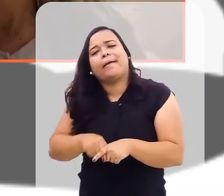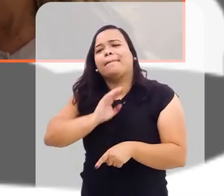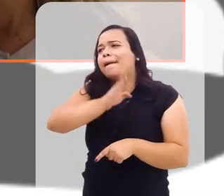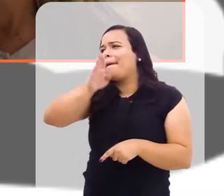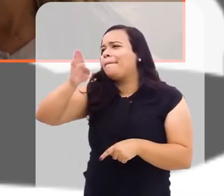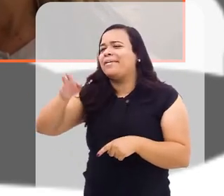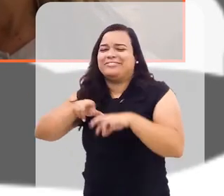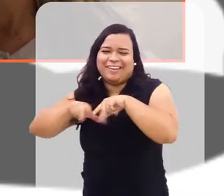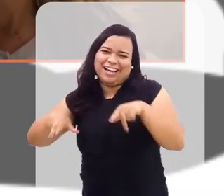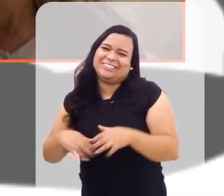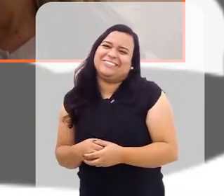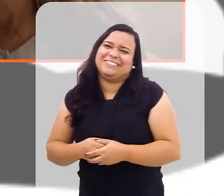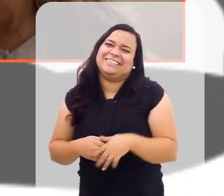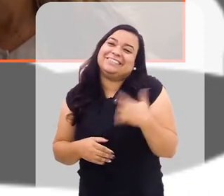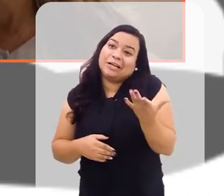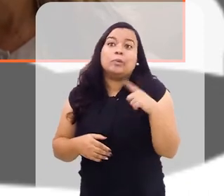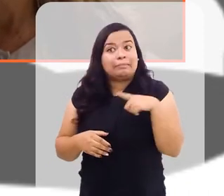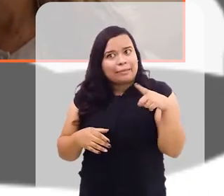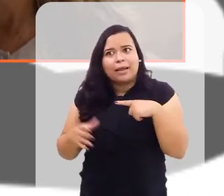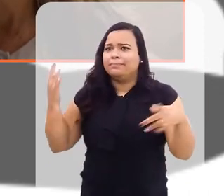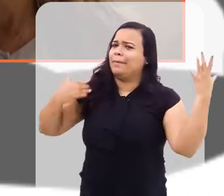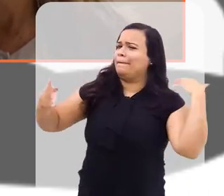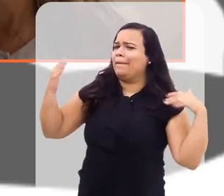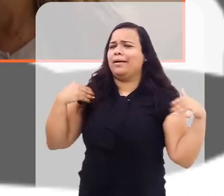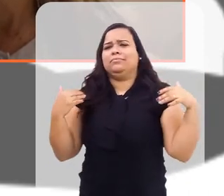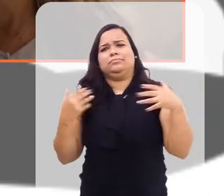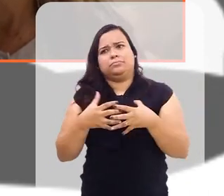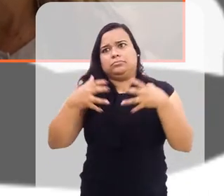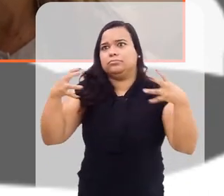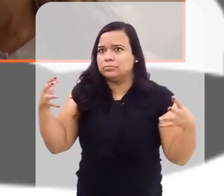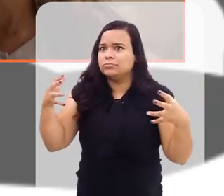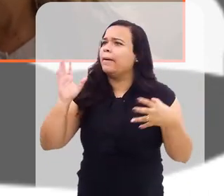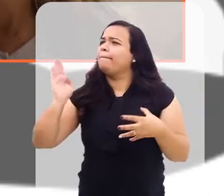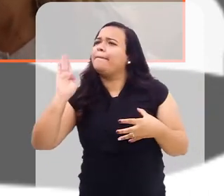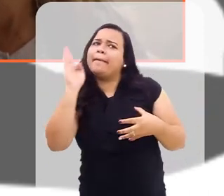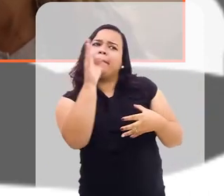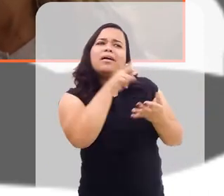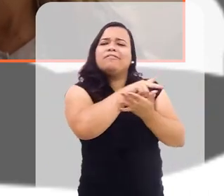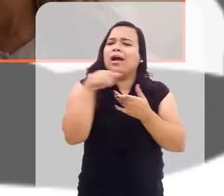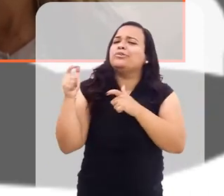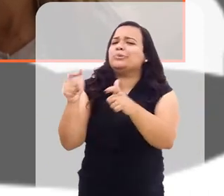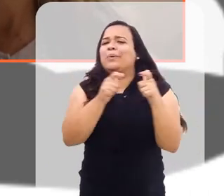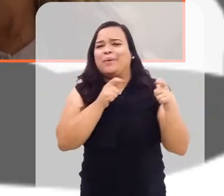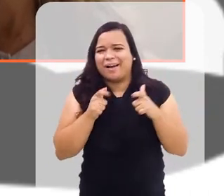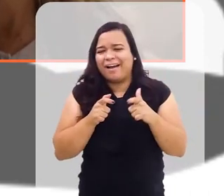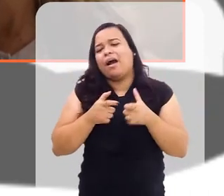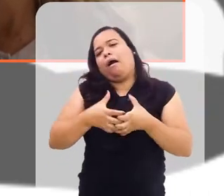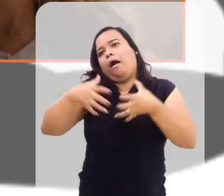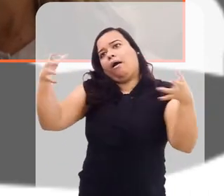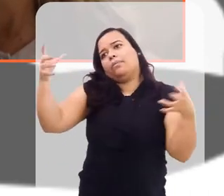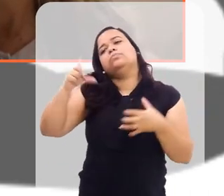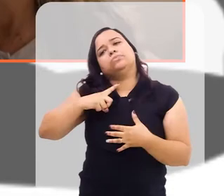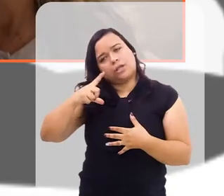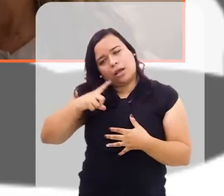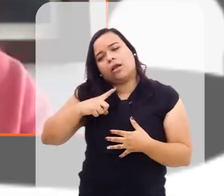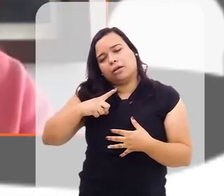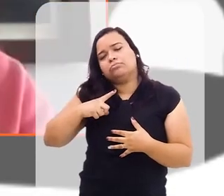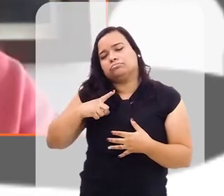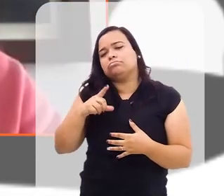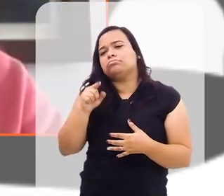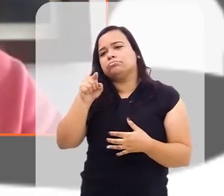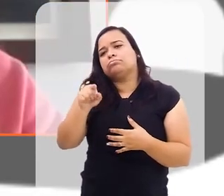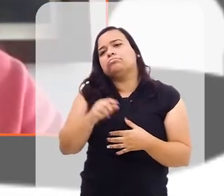obviamente, né? Existe um passeio grande aí, ambientações bastante amplas